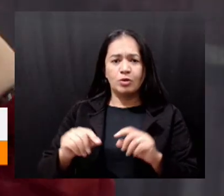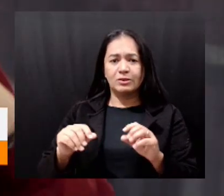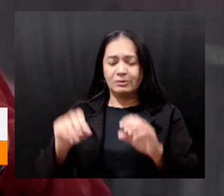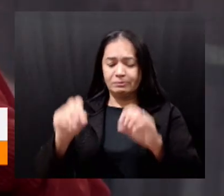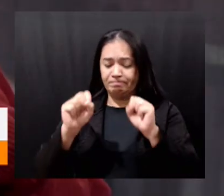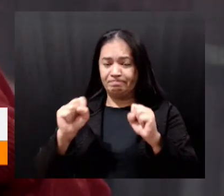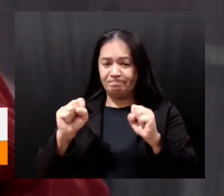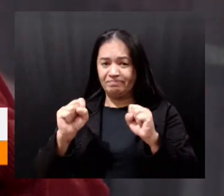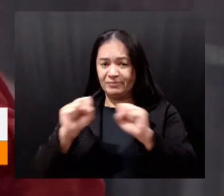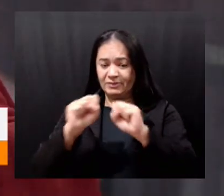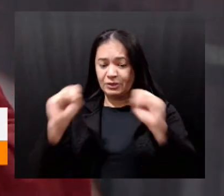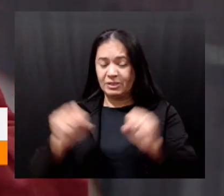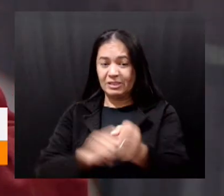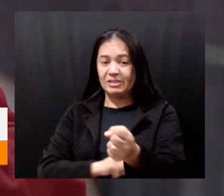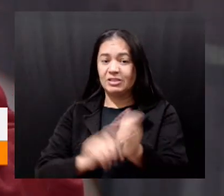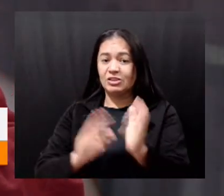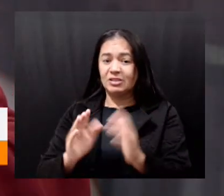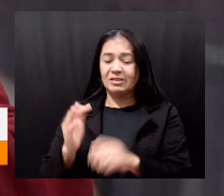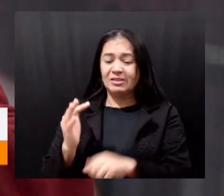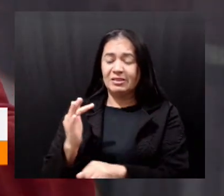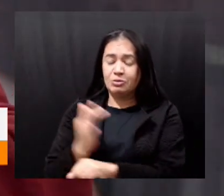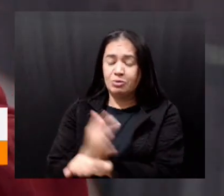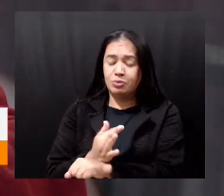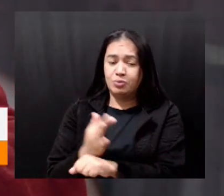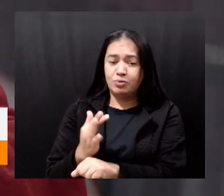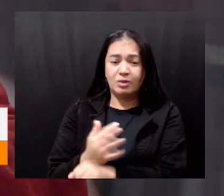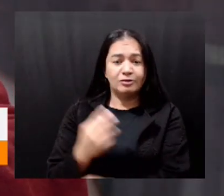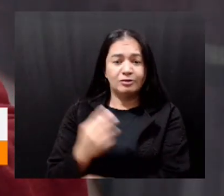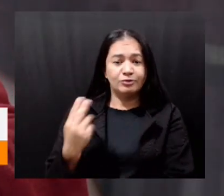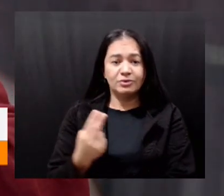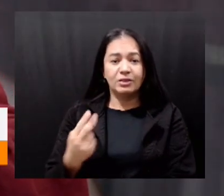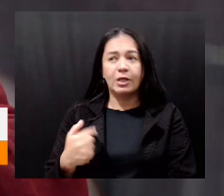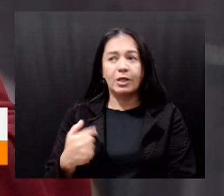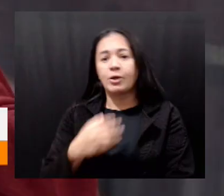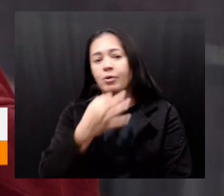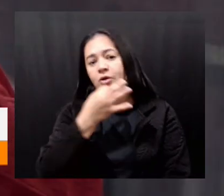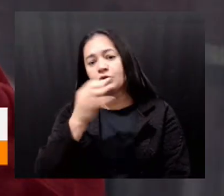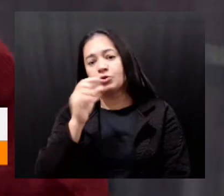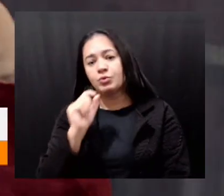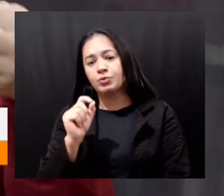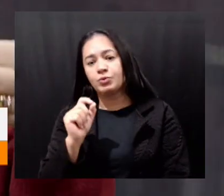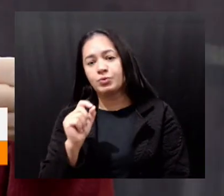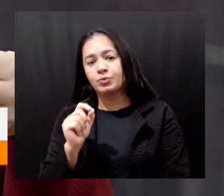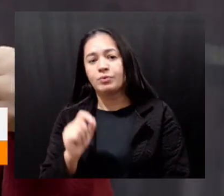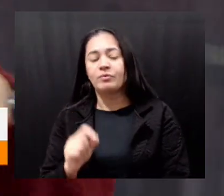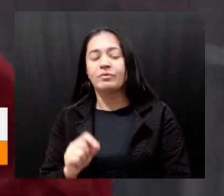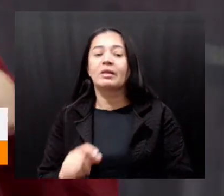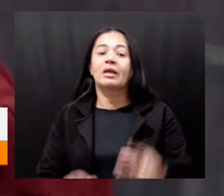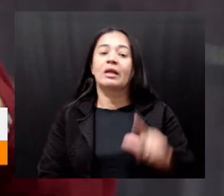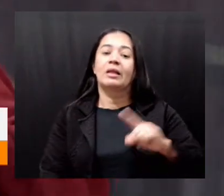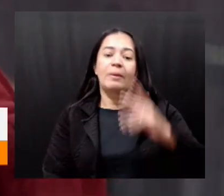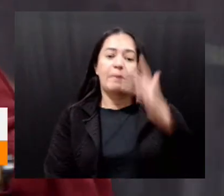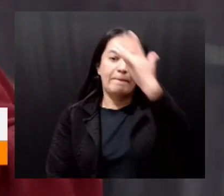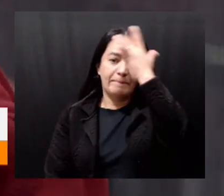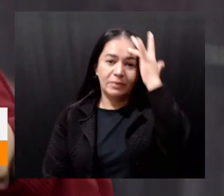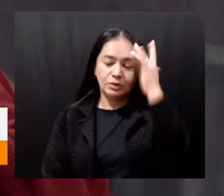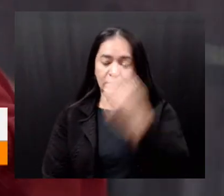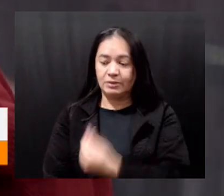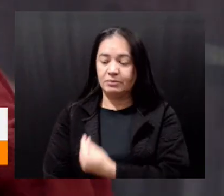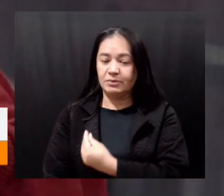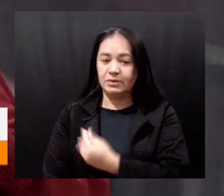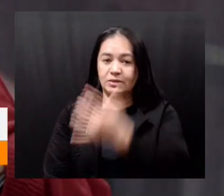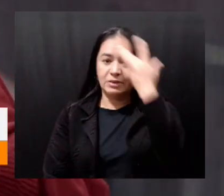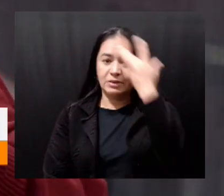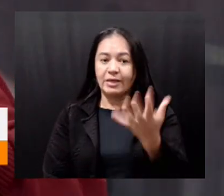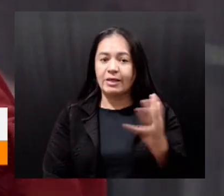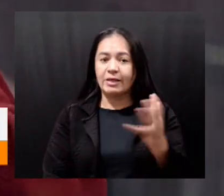nervoso está sobrecarregado, tem muito. Então, eu acredito, na verdade, assim, existem pessoas que vão assistir, vão querer ver, vão